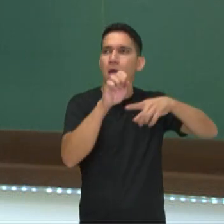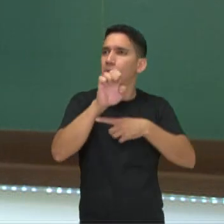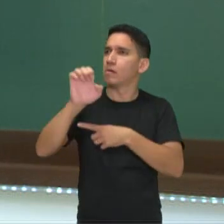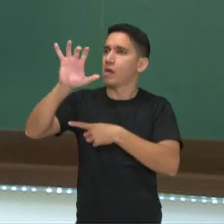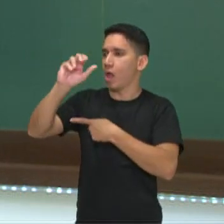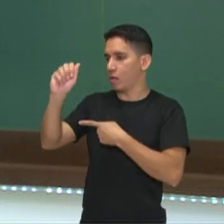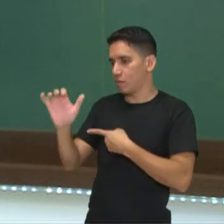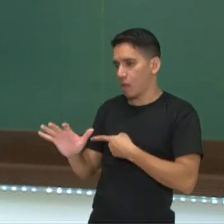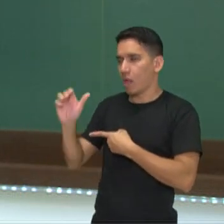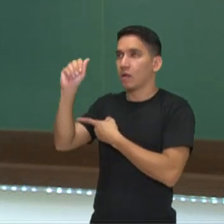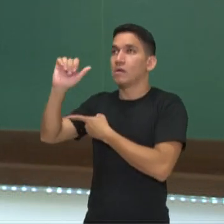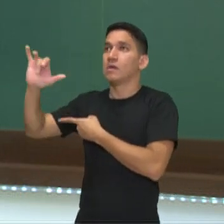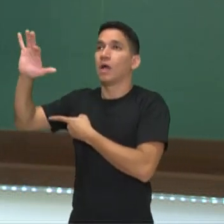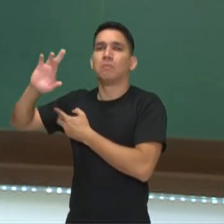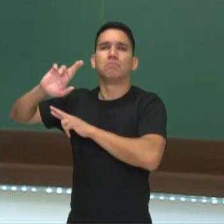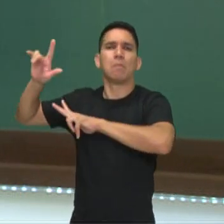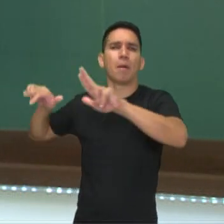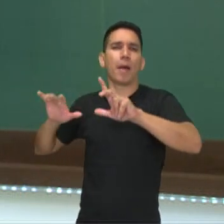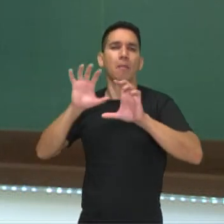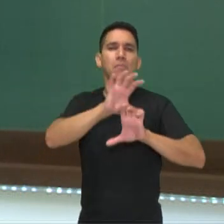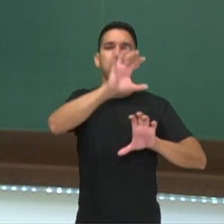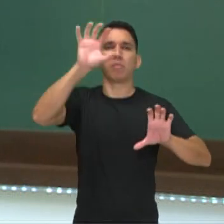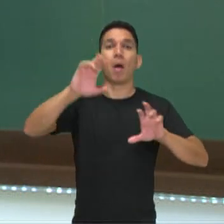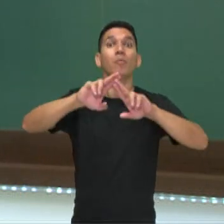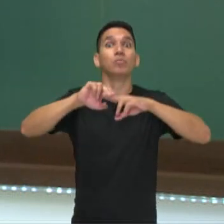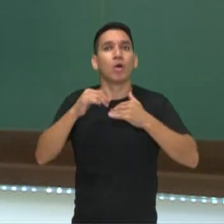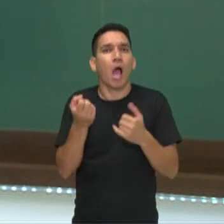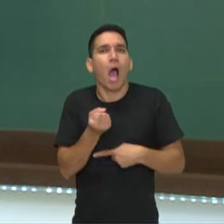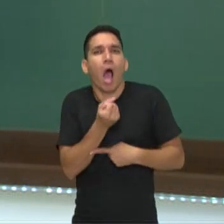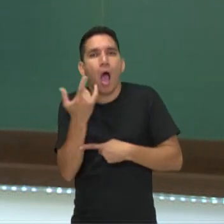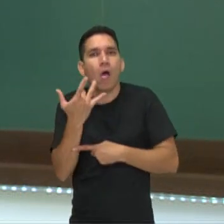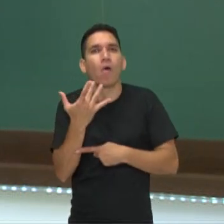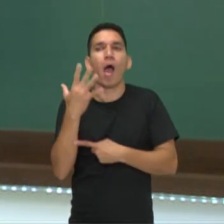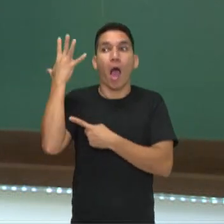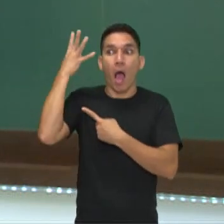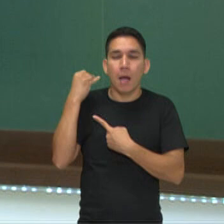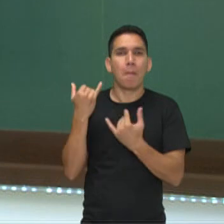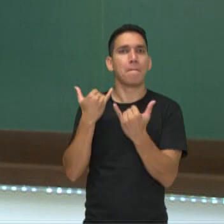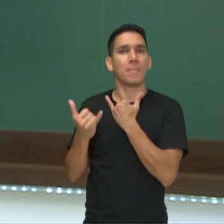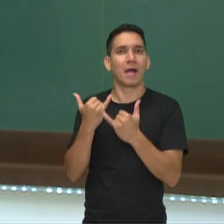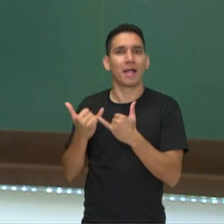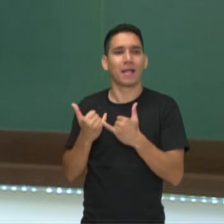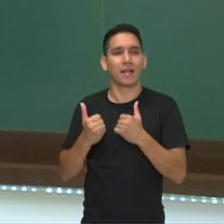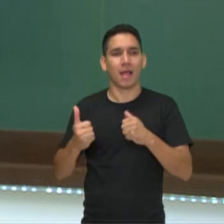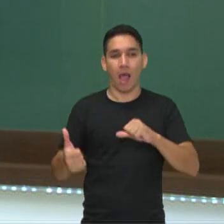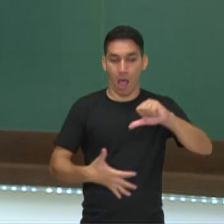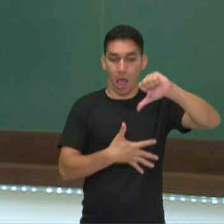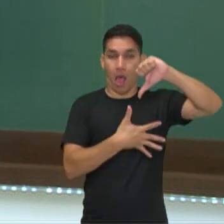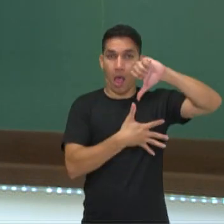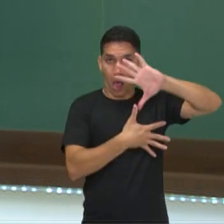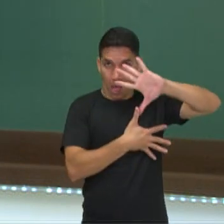isso, muitas espécies animais são parecidas, América e África, tá?